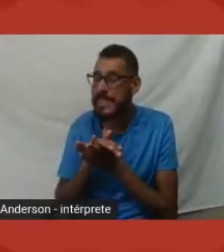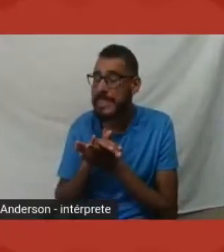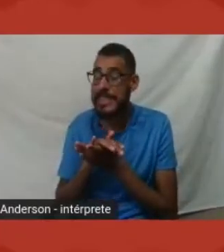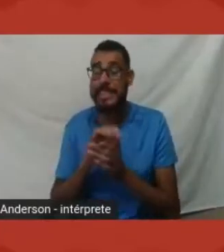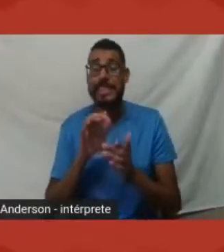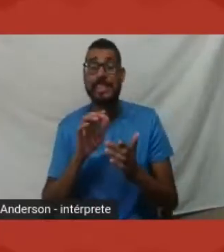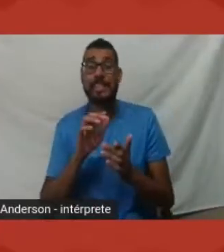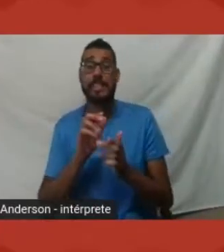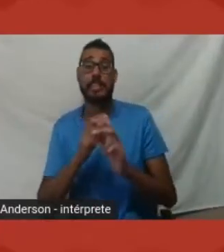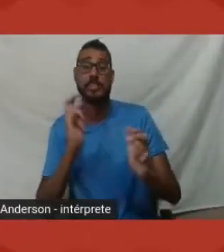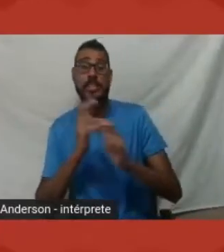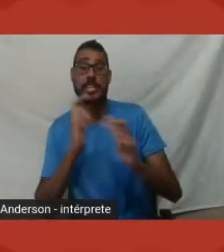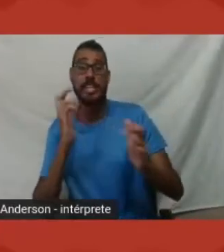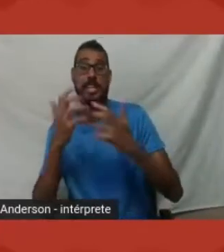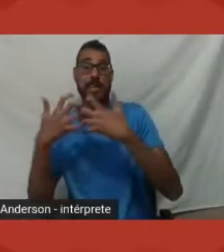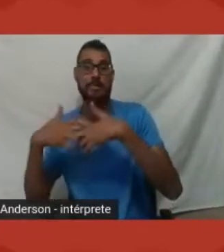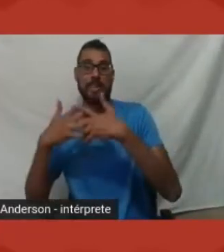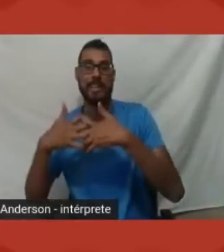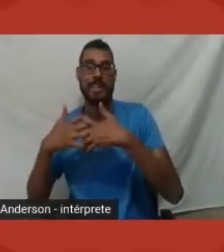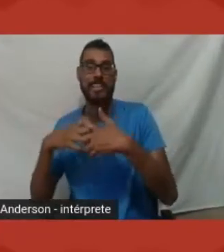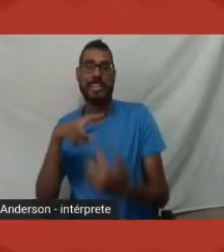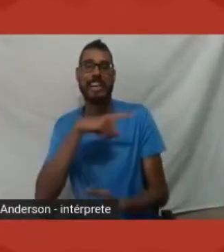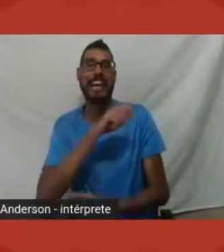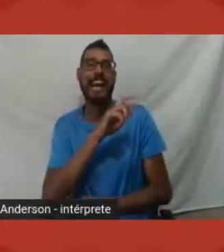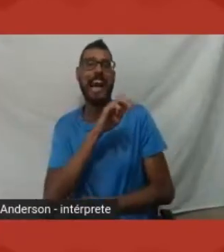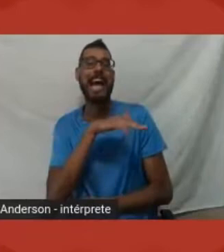Engenharia Mecânica, mesma do Armando.